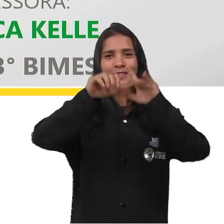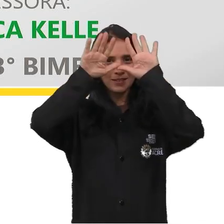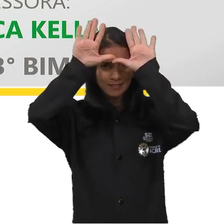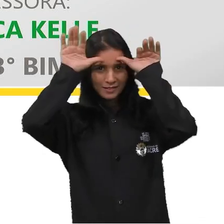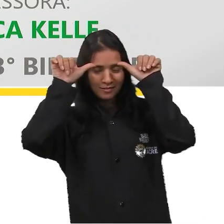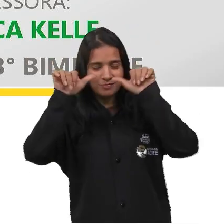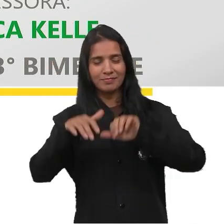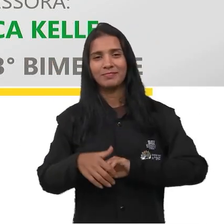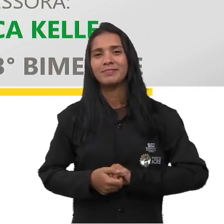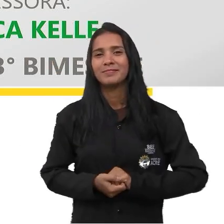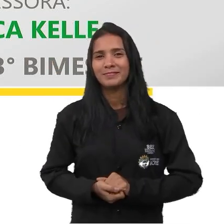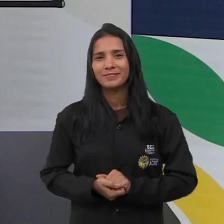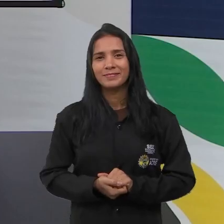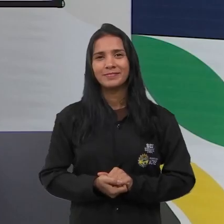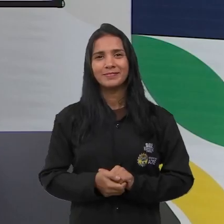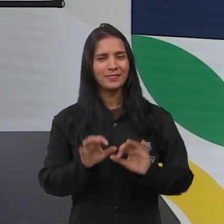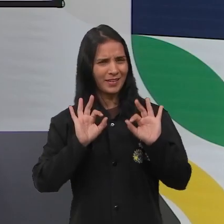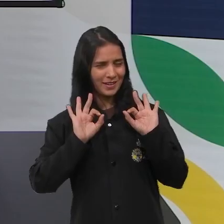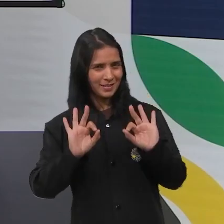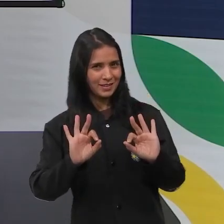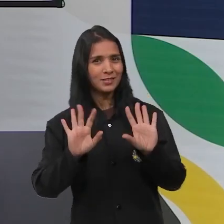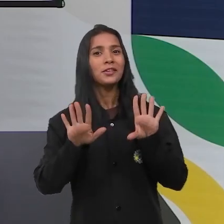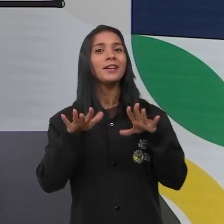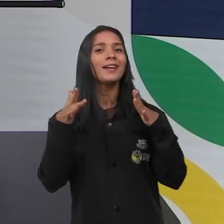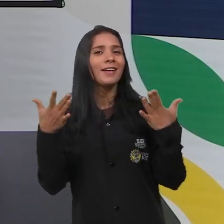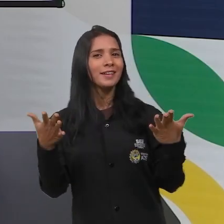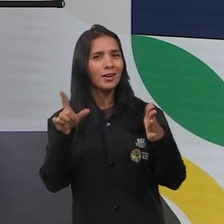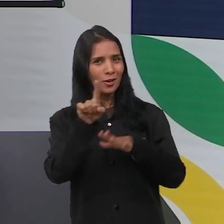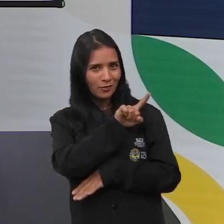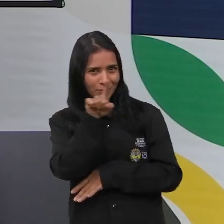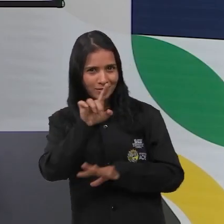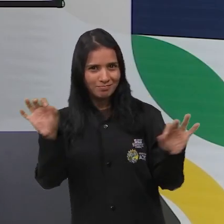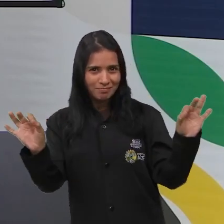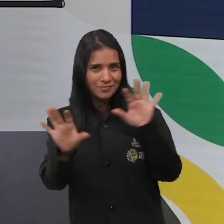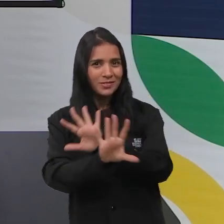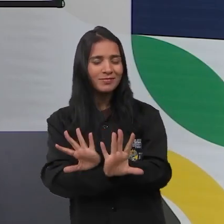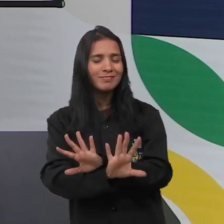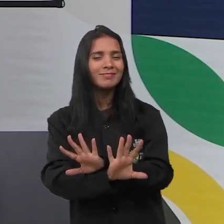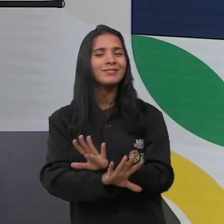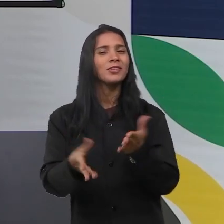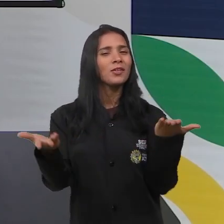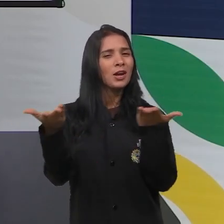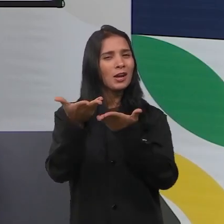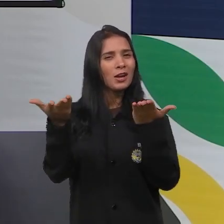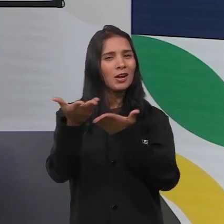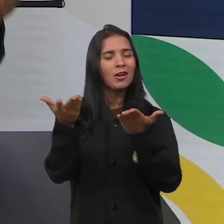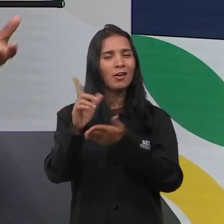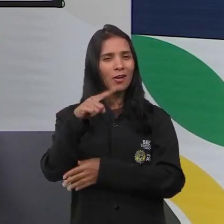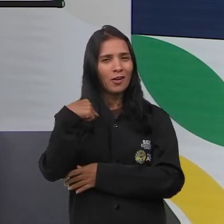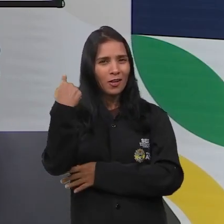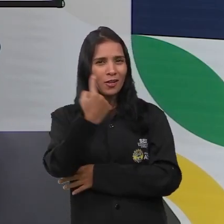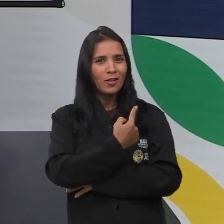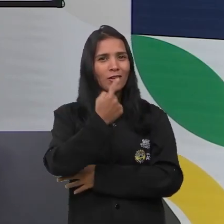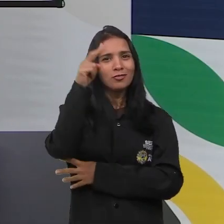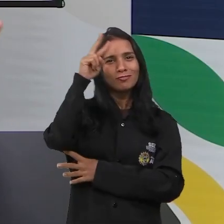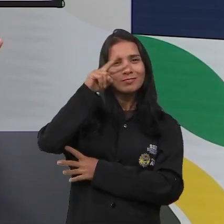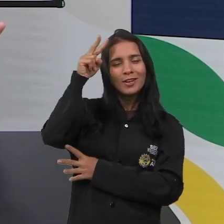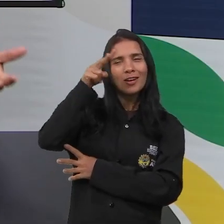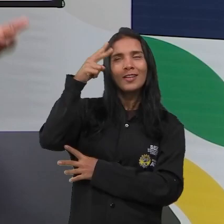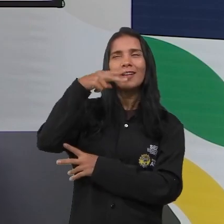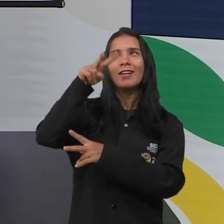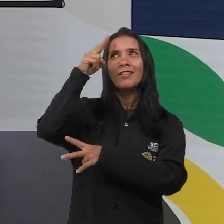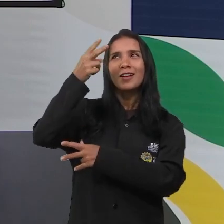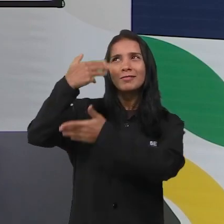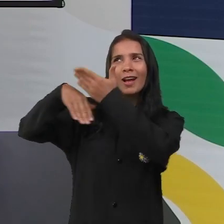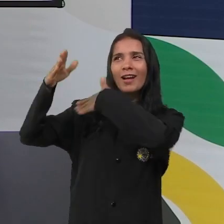acriana. Certo? E aí, prontos? Vamos então fazer aqui agora uma viagem sobre as culturas,